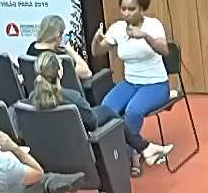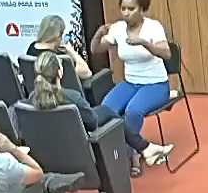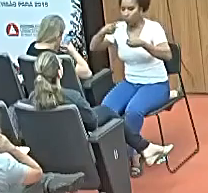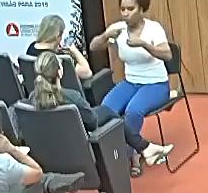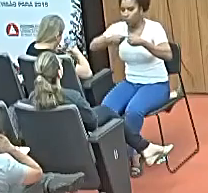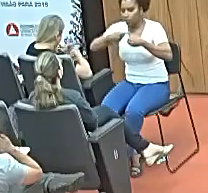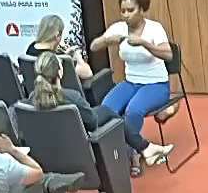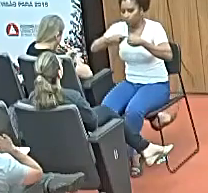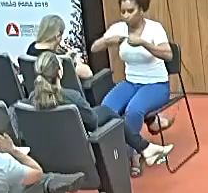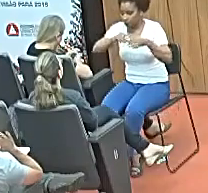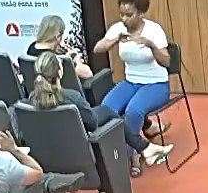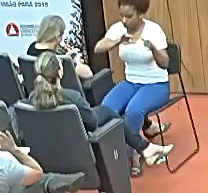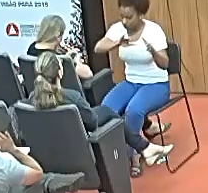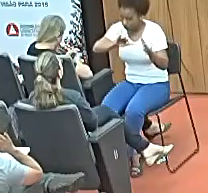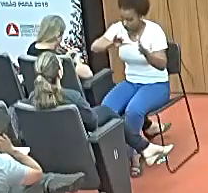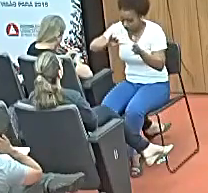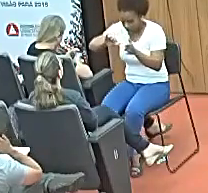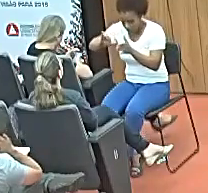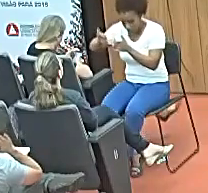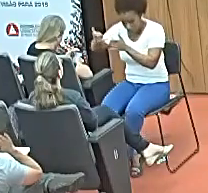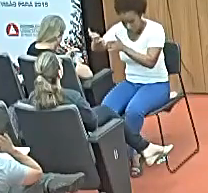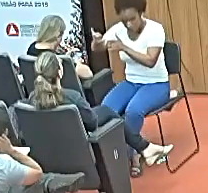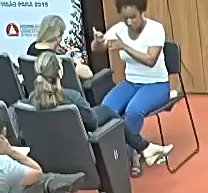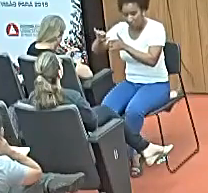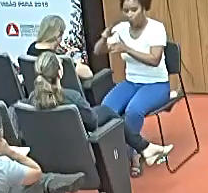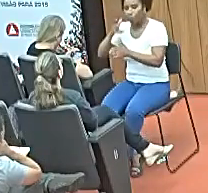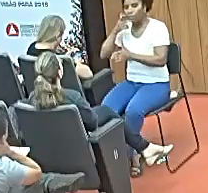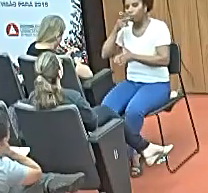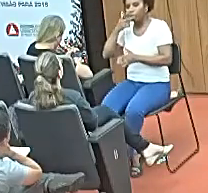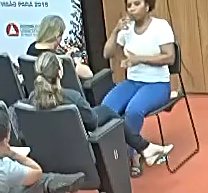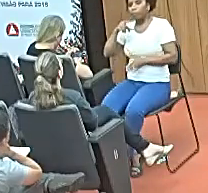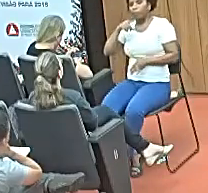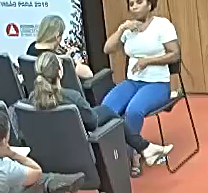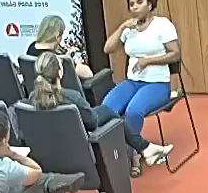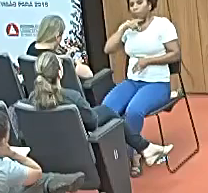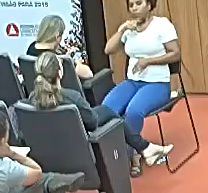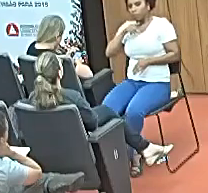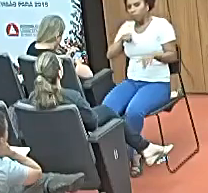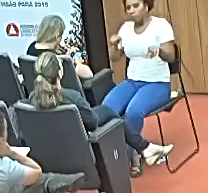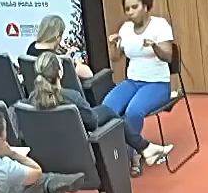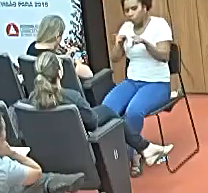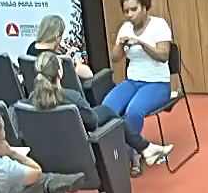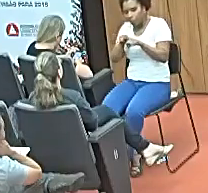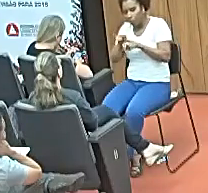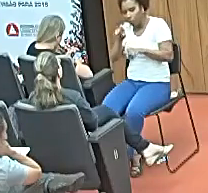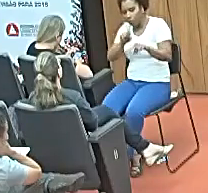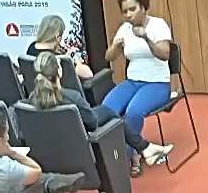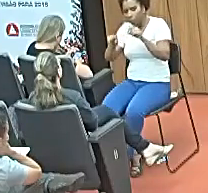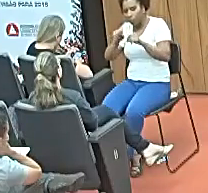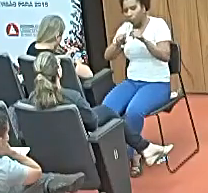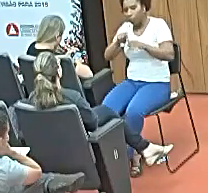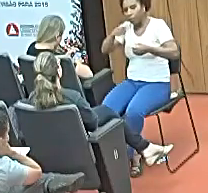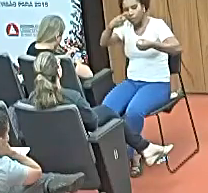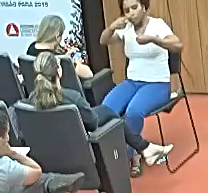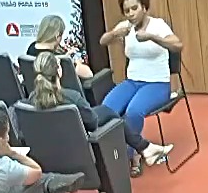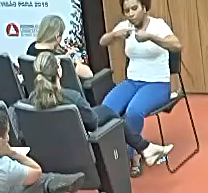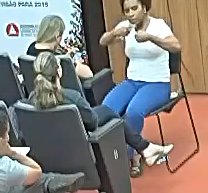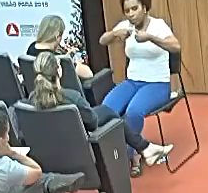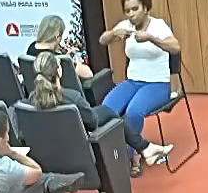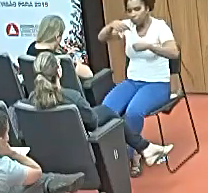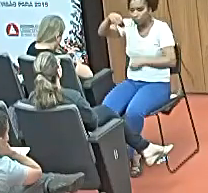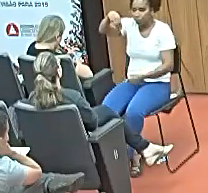promoção e estudo de viabilidade de implantação de usina de resíduos sólidos em minas novas no município de minas novas